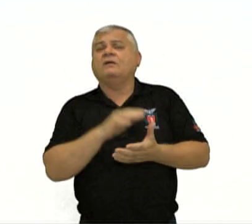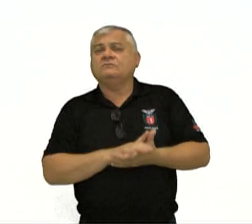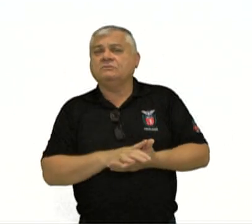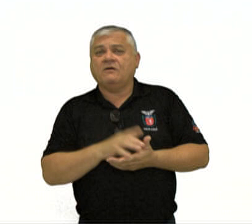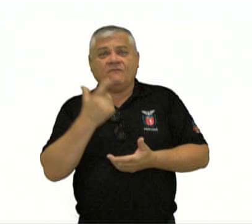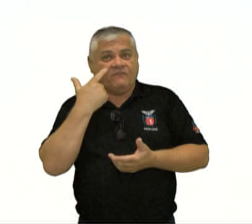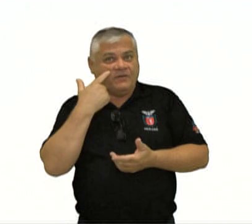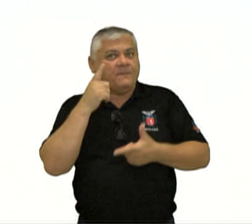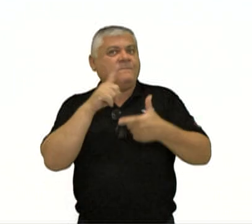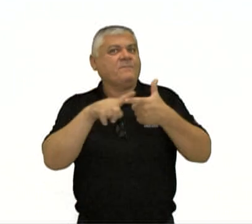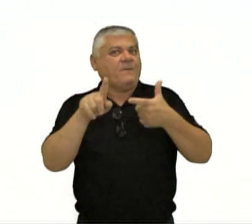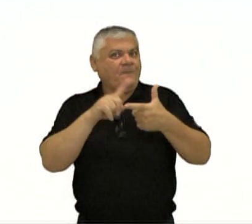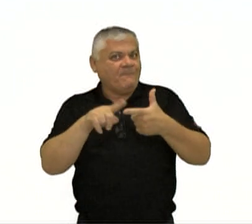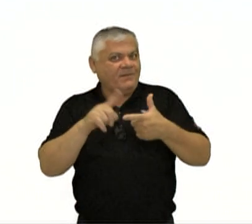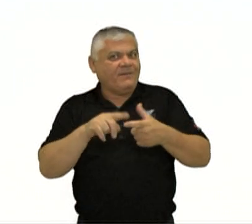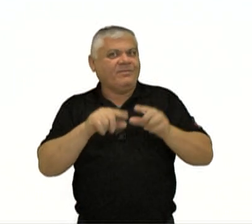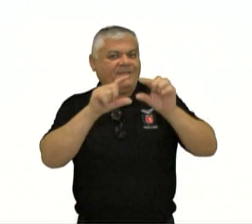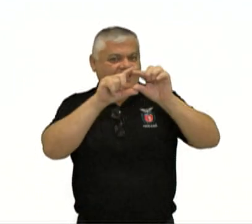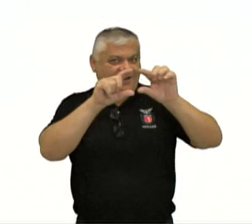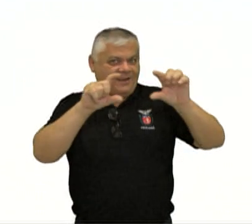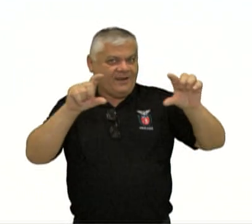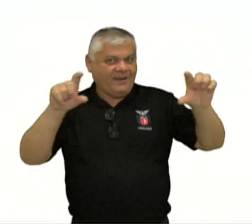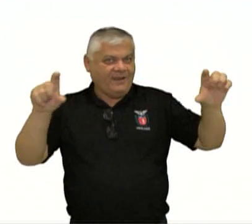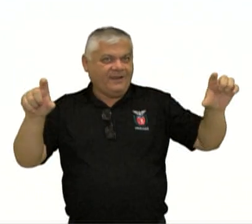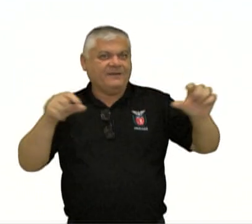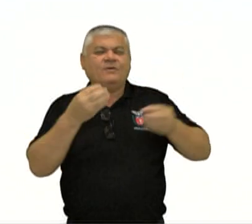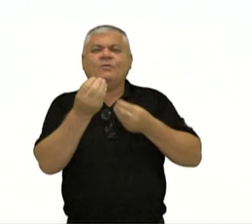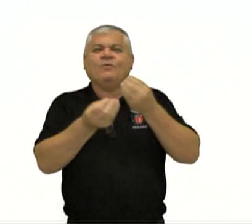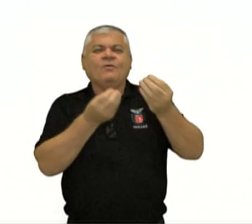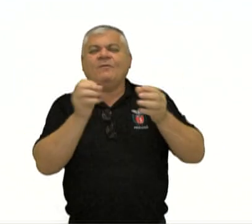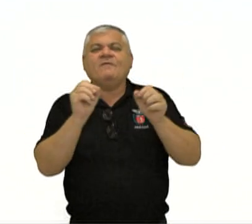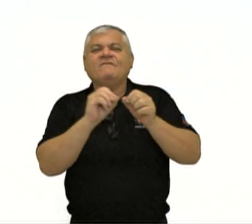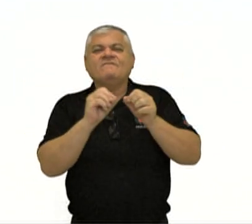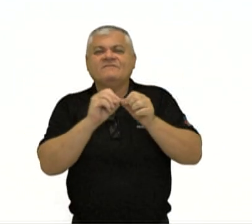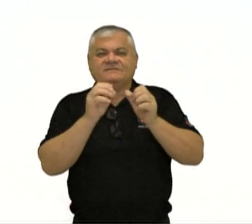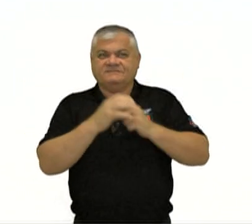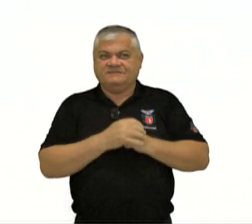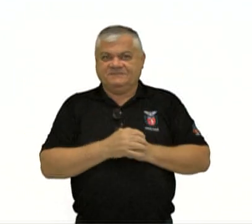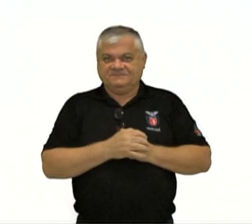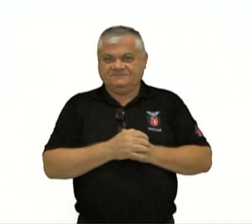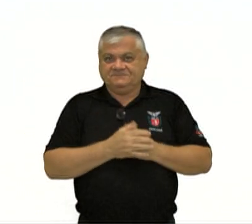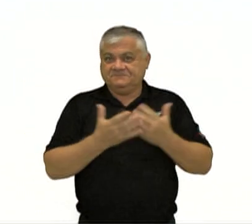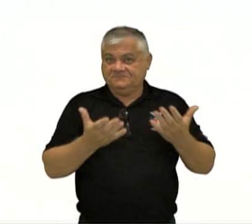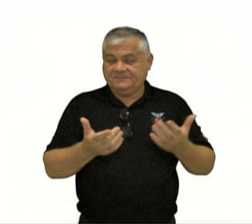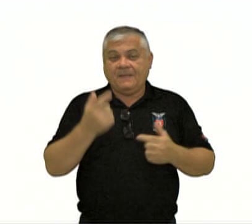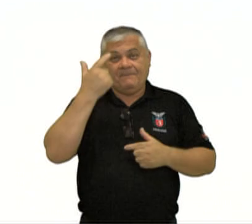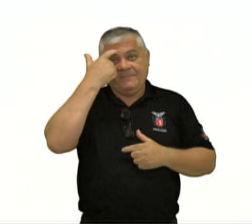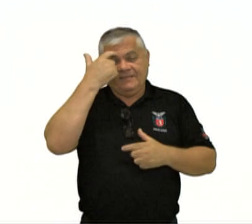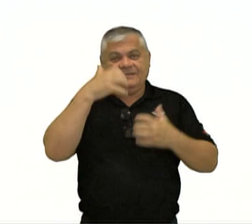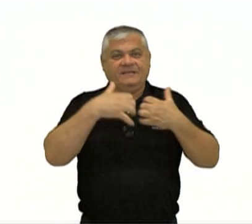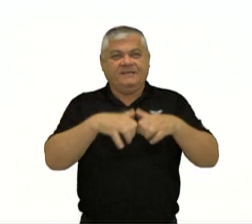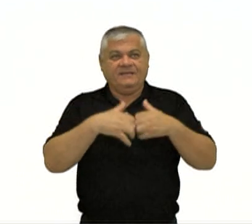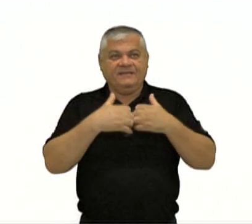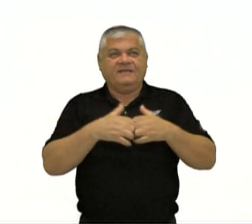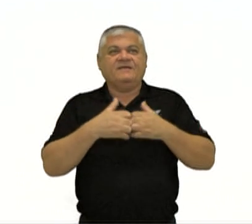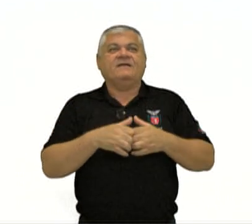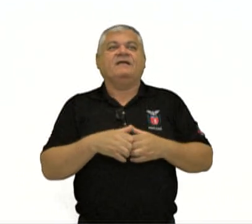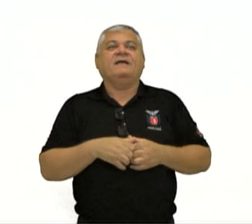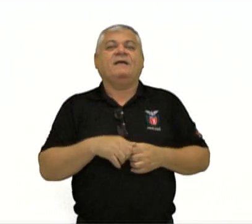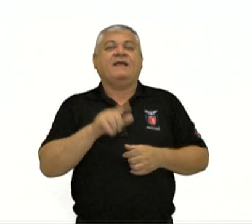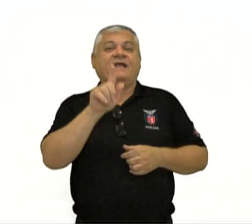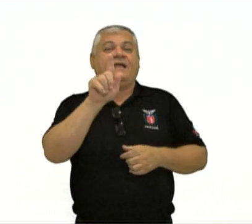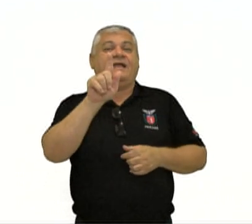que é um probleminha que tem mais números aí. Como que você vai montar essa expressão? Pensem que toda vez que